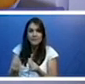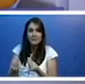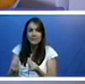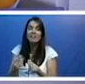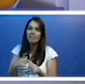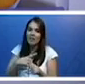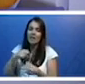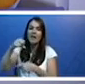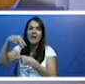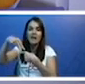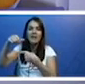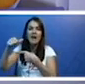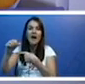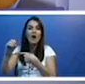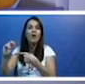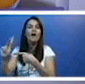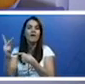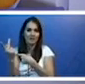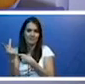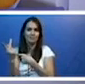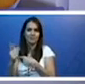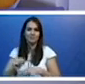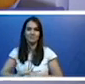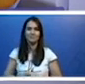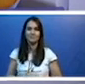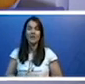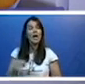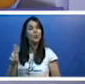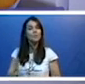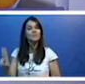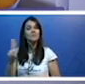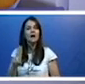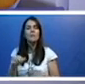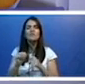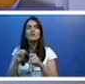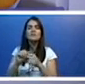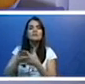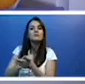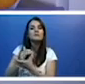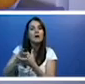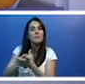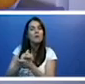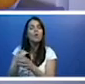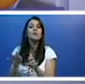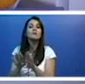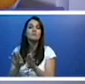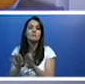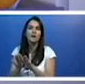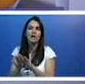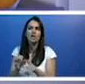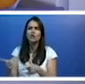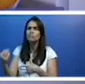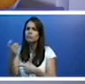de sódio. Então, o hidróxido de sódio, ele é usado na fabricação de sabões que são obtidos pela reação